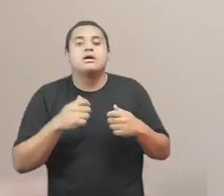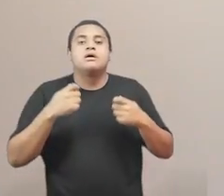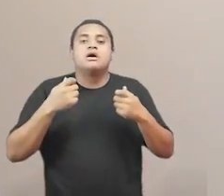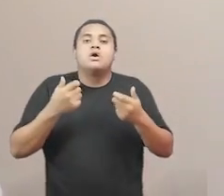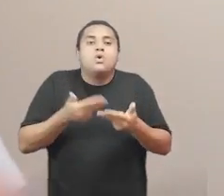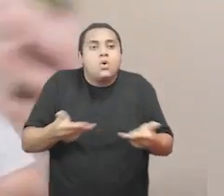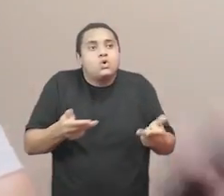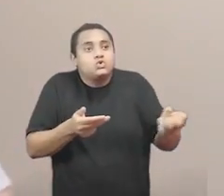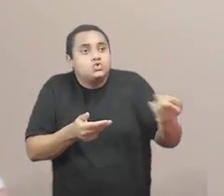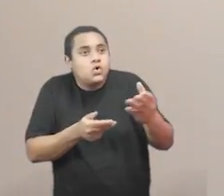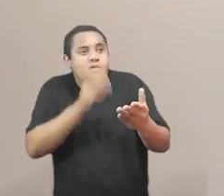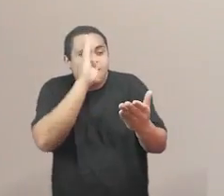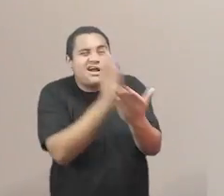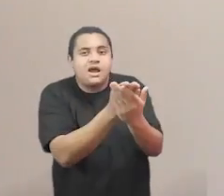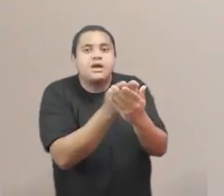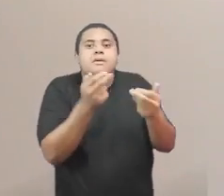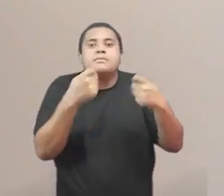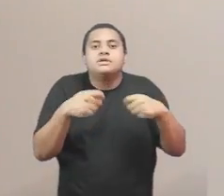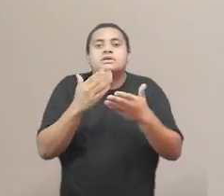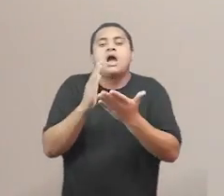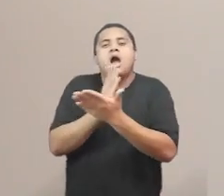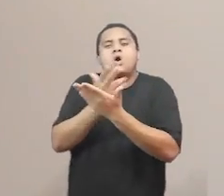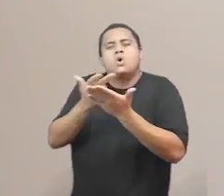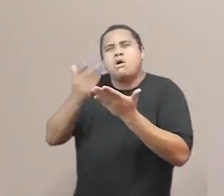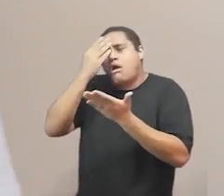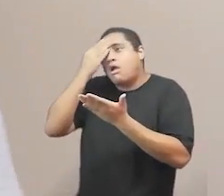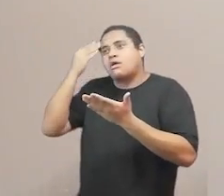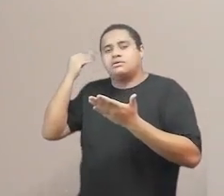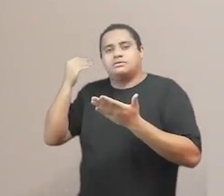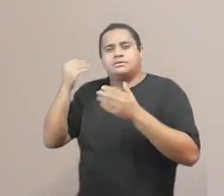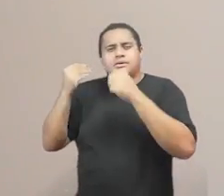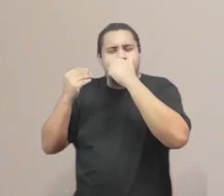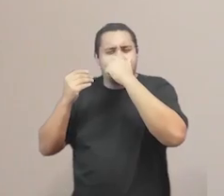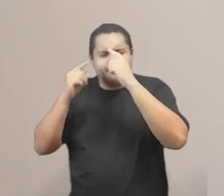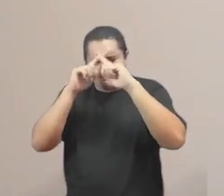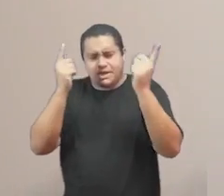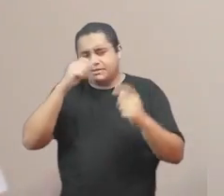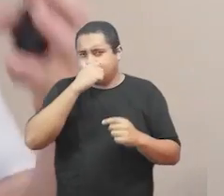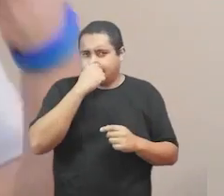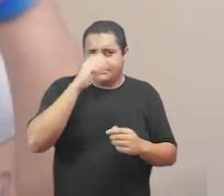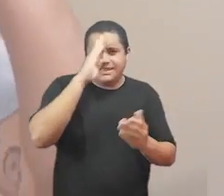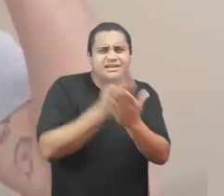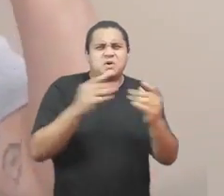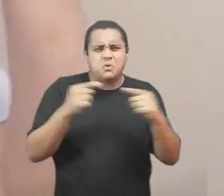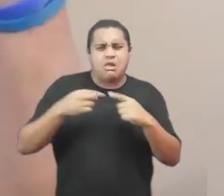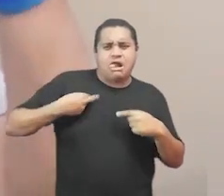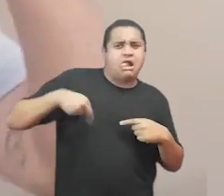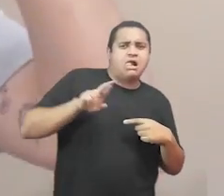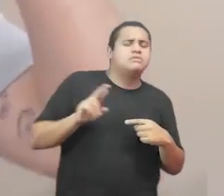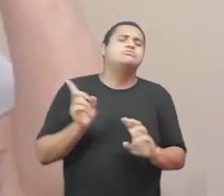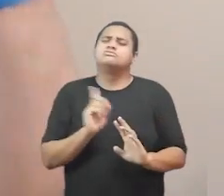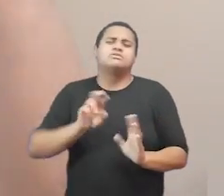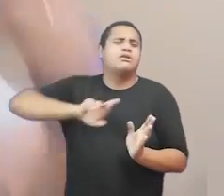coisas para acreditar em coisas novas. E quando eu falo acreditar, não estou falando de crença, de religião, não, tá? Estou falando de como você